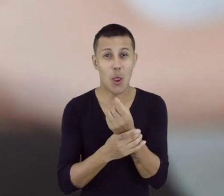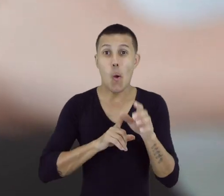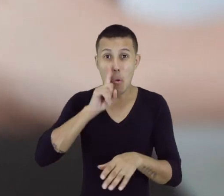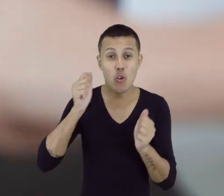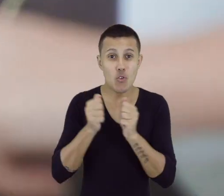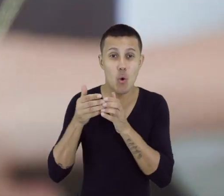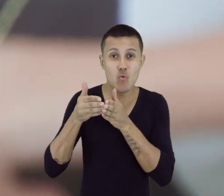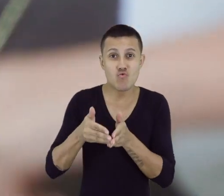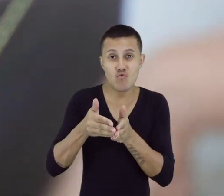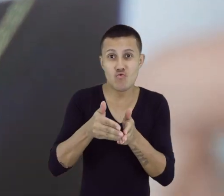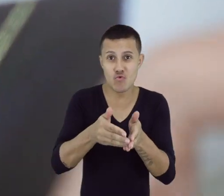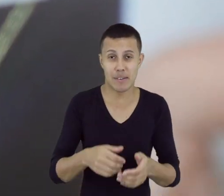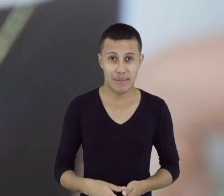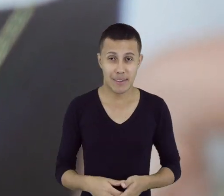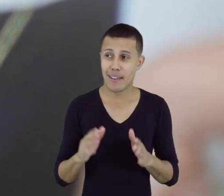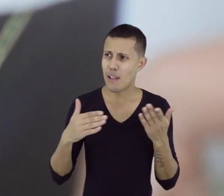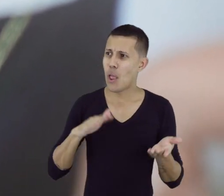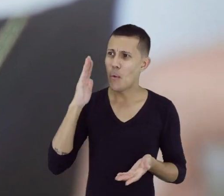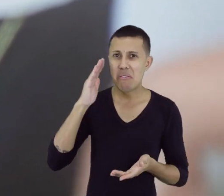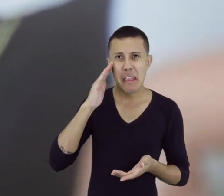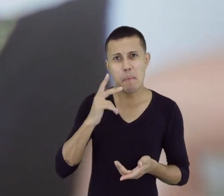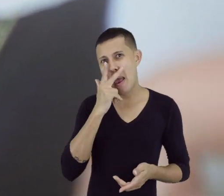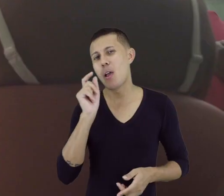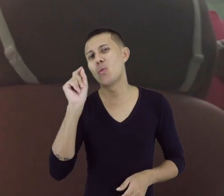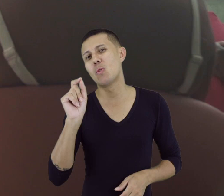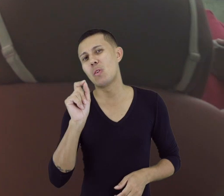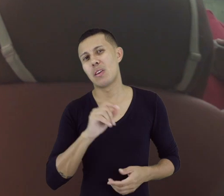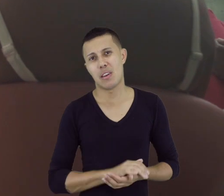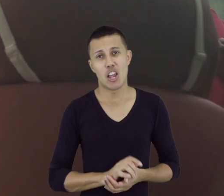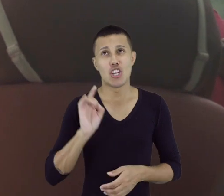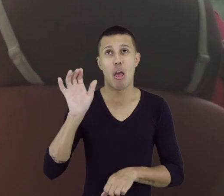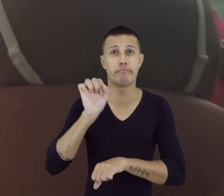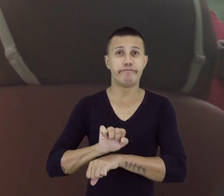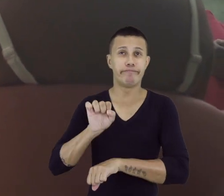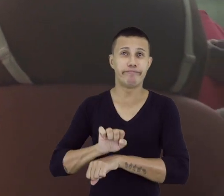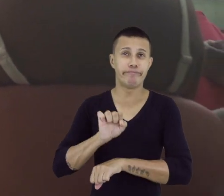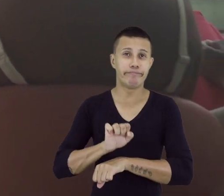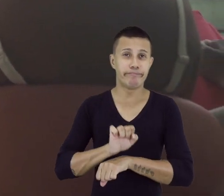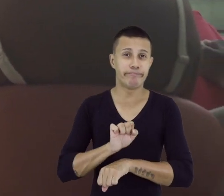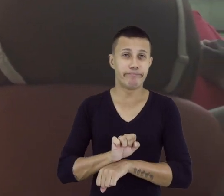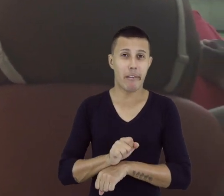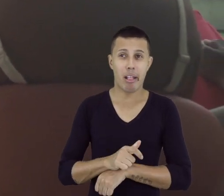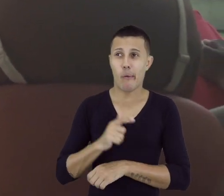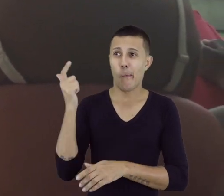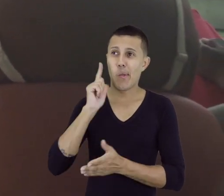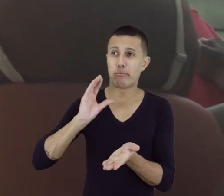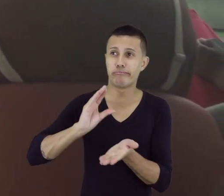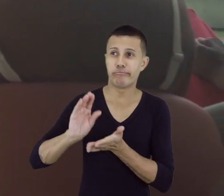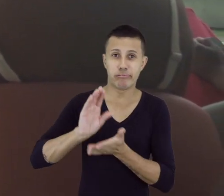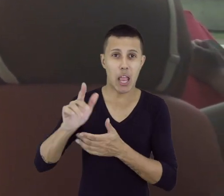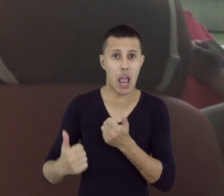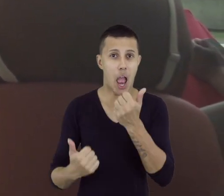da viagem. E foi quando eu entendi que talvez, mais do que ficar esperando assim, o momento em que eu teria